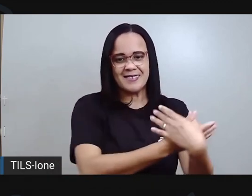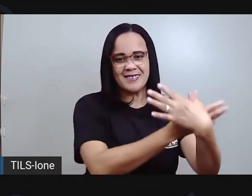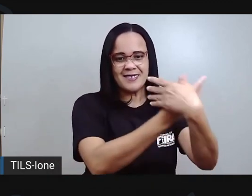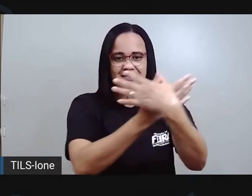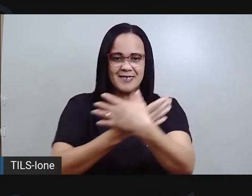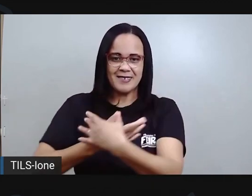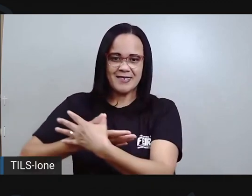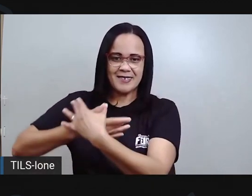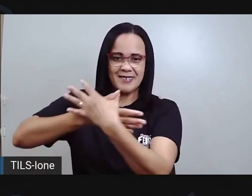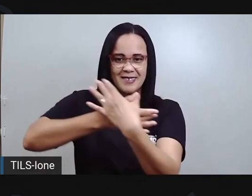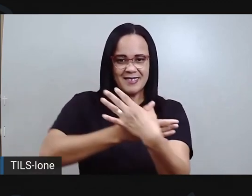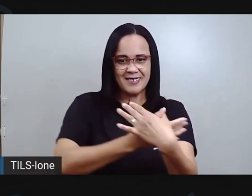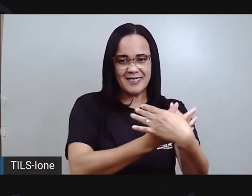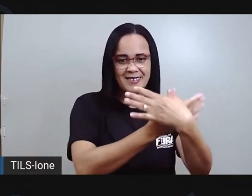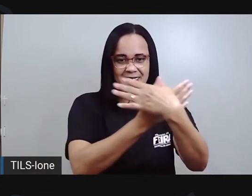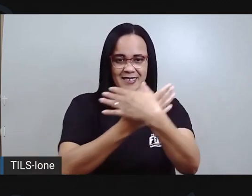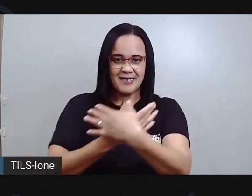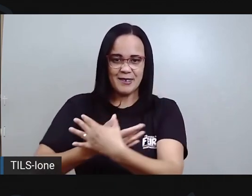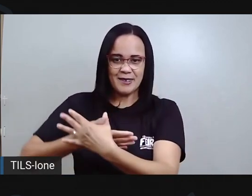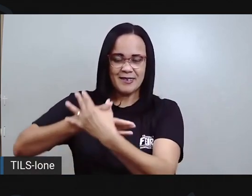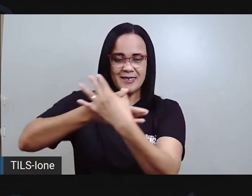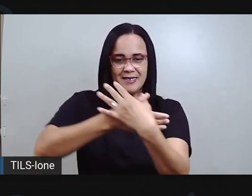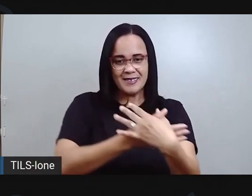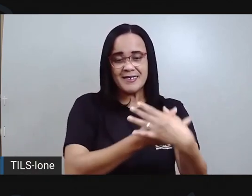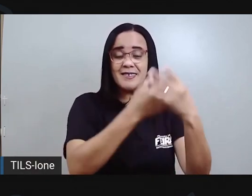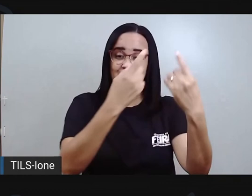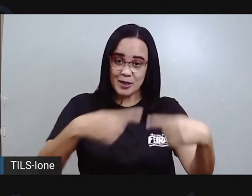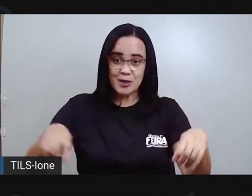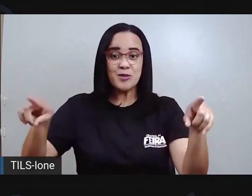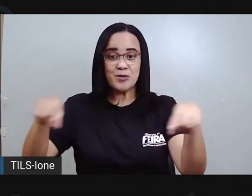Boa, borboleta! Vamos cantar a música da borboletinha?